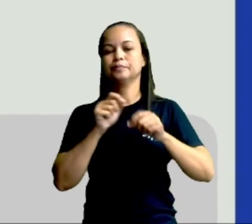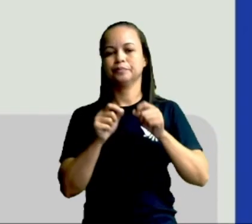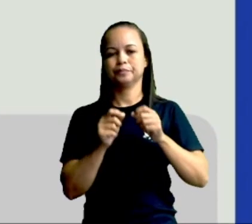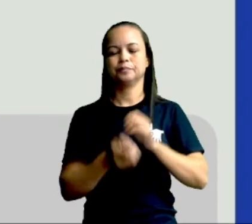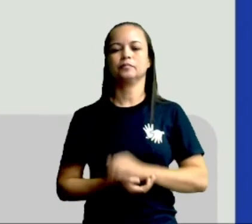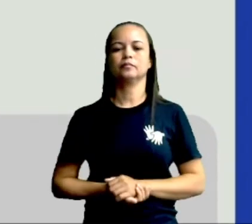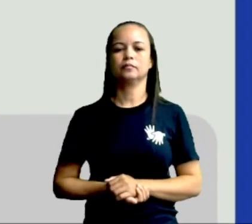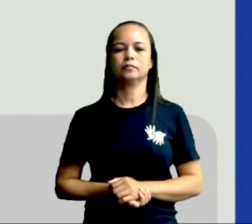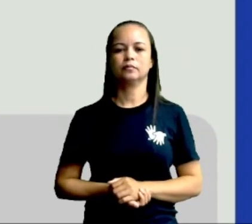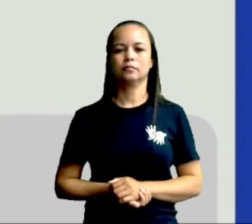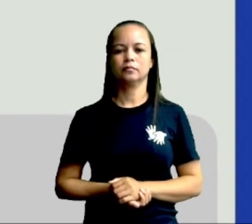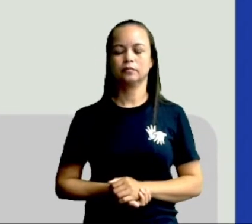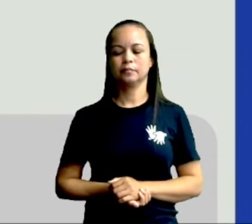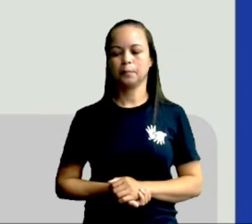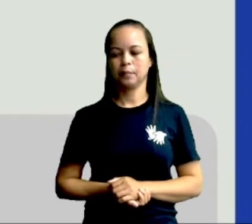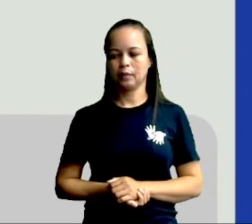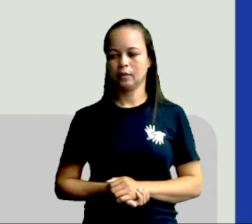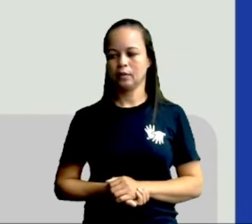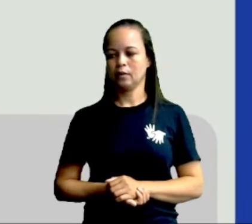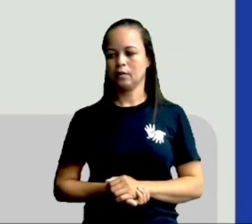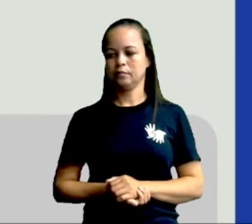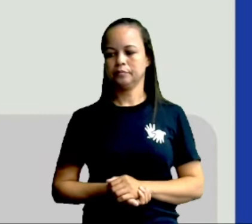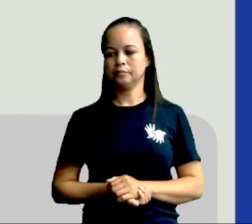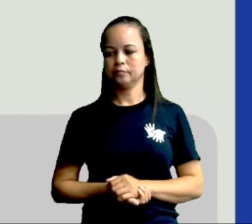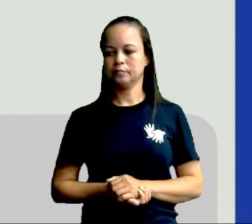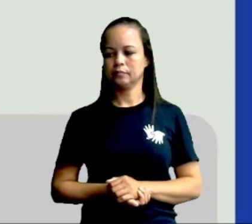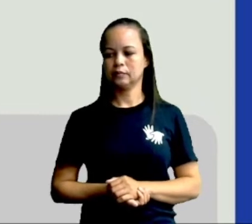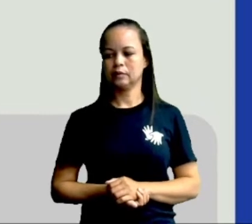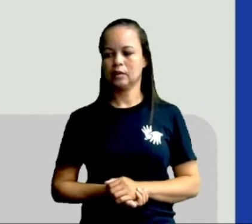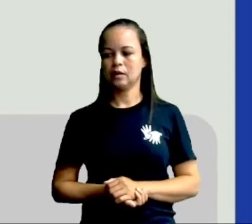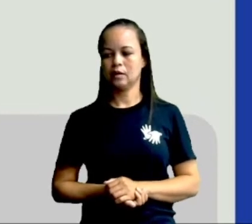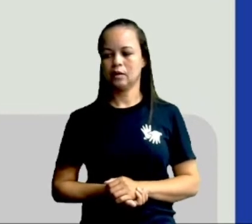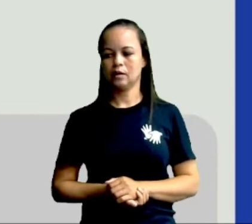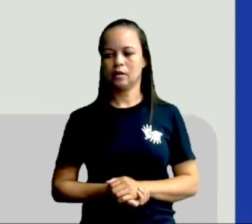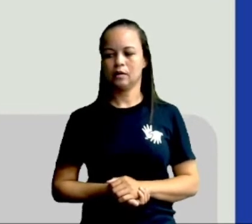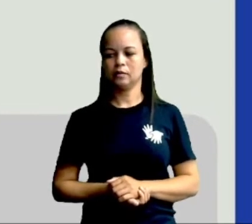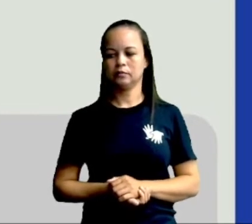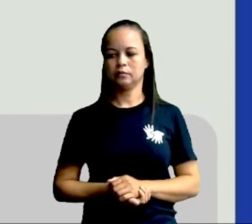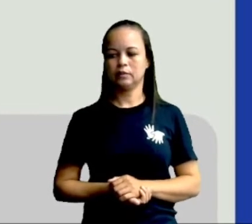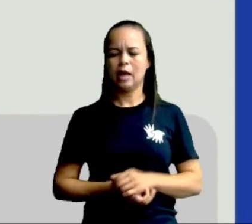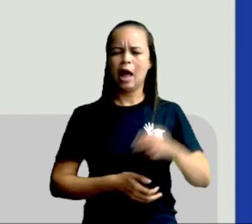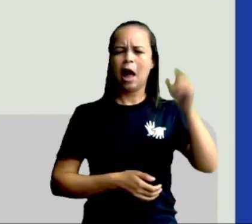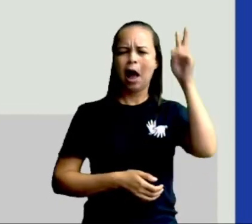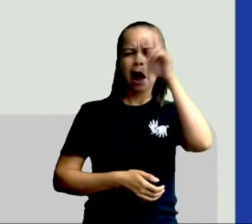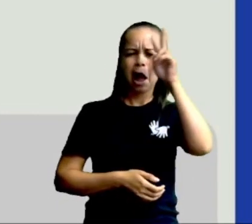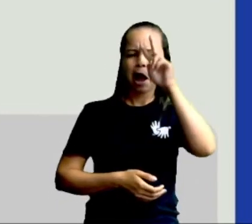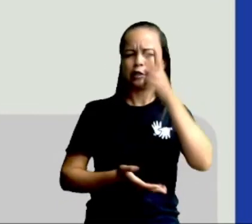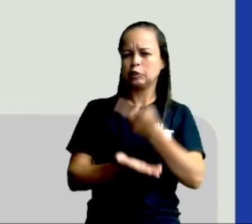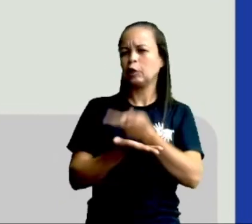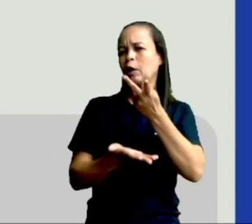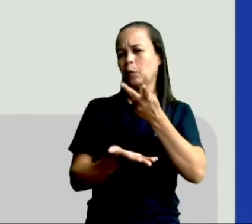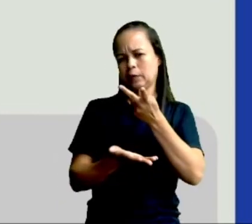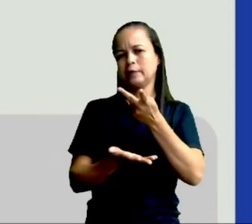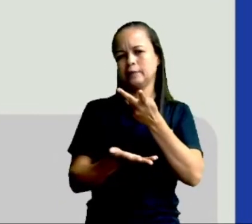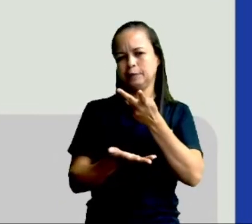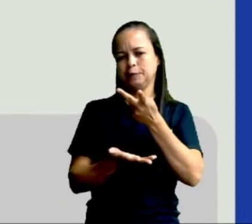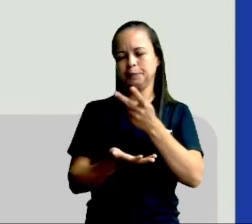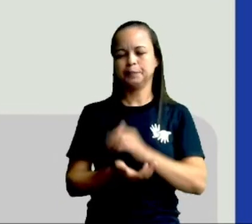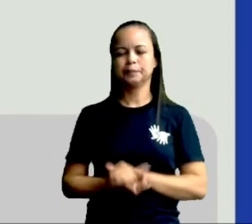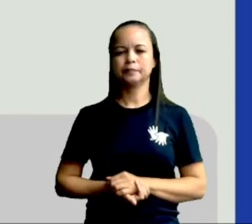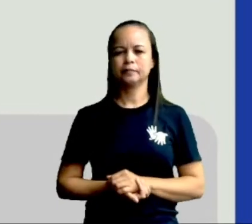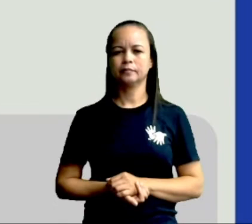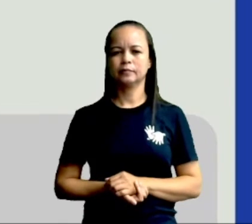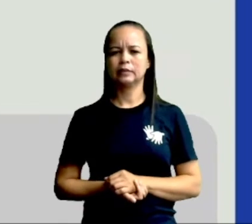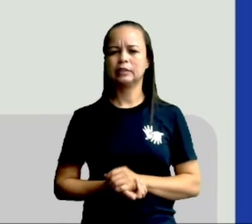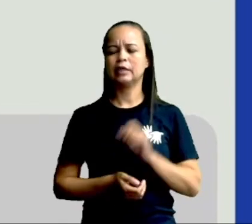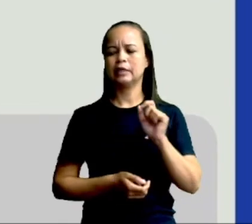você. Is it possible to conclude that the story happens? Ou seja, a história acontece. Em